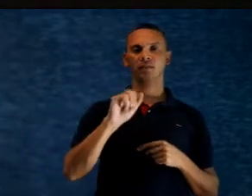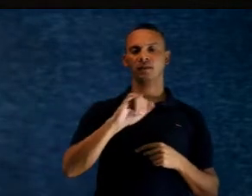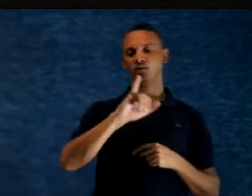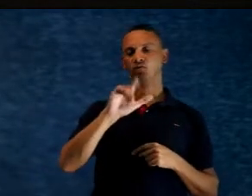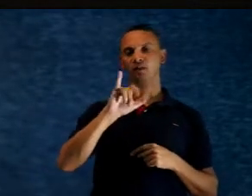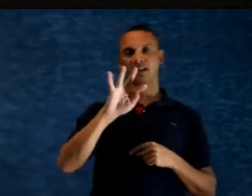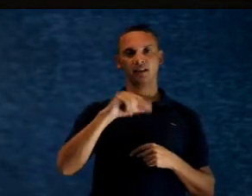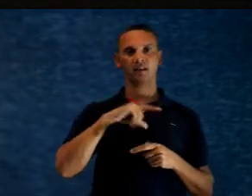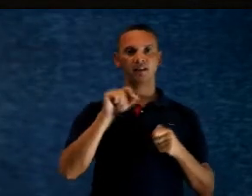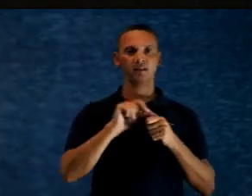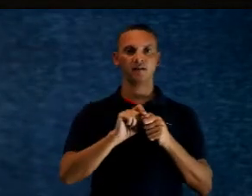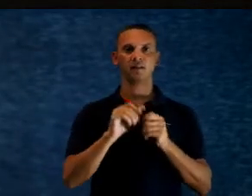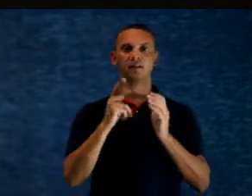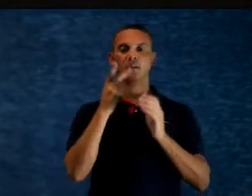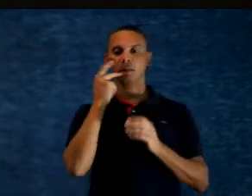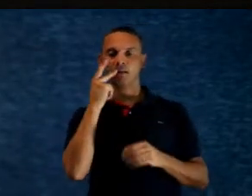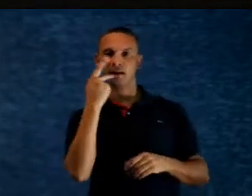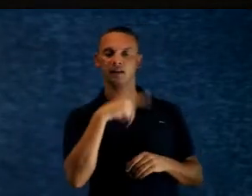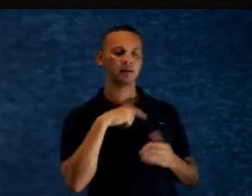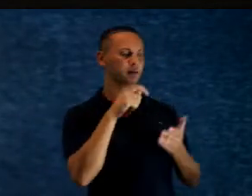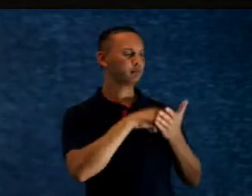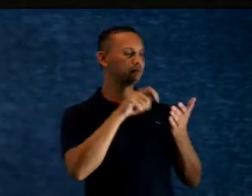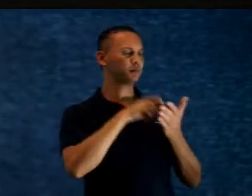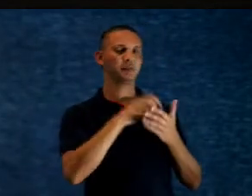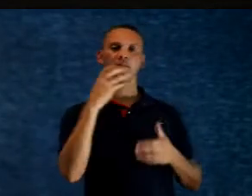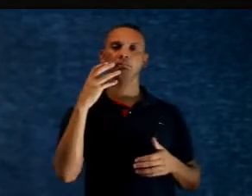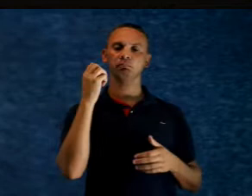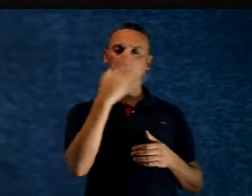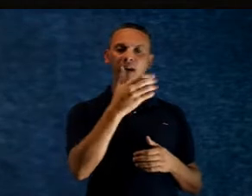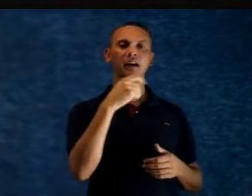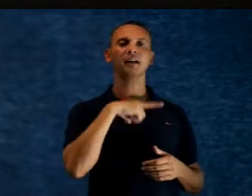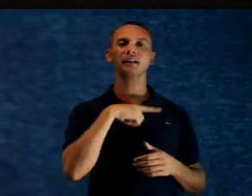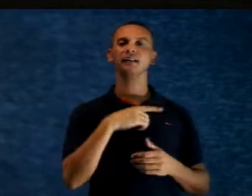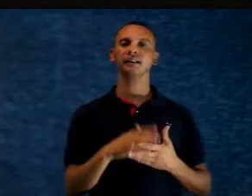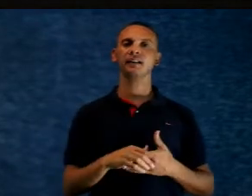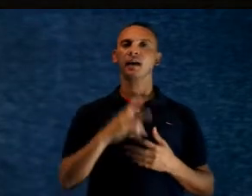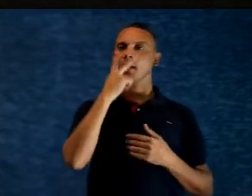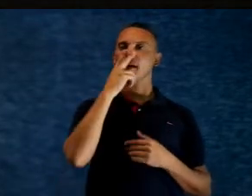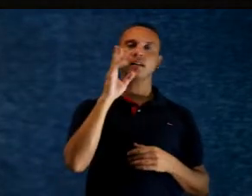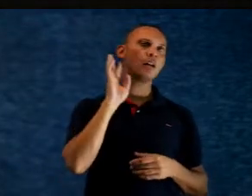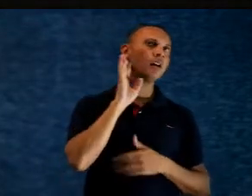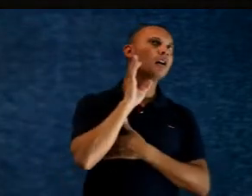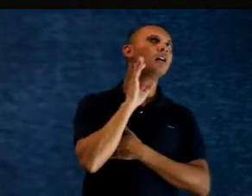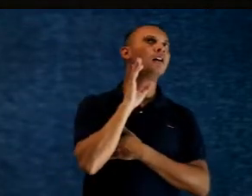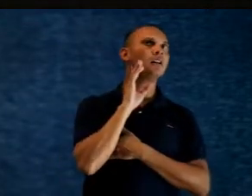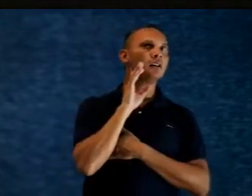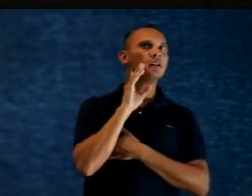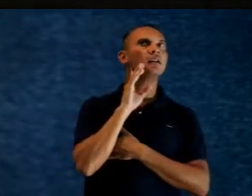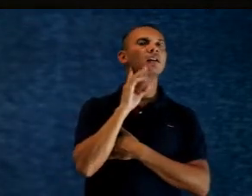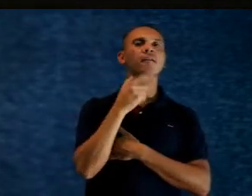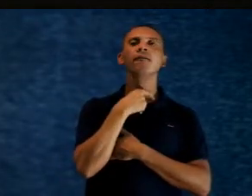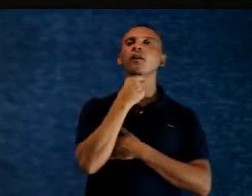a cronista Maria Julieta, né? Tão boa quanto o pai, como eu tive a oportunidade e